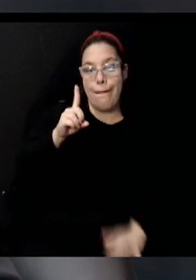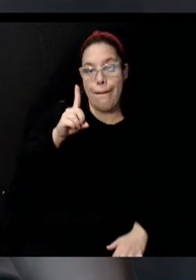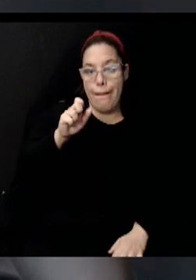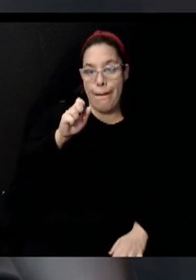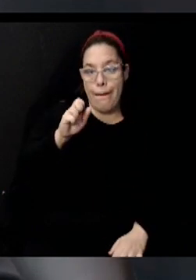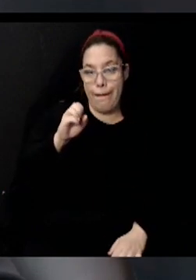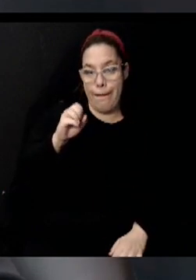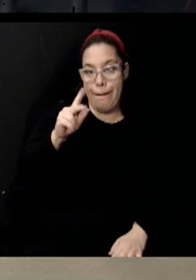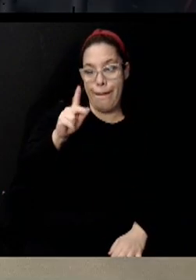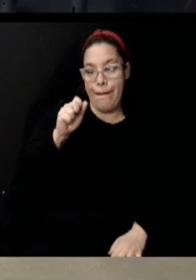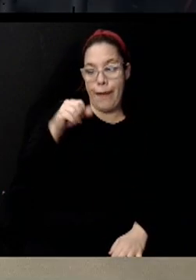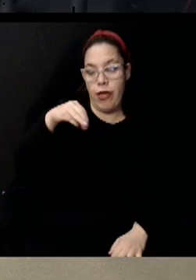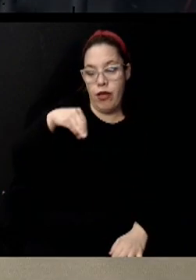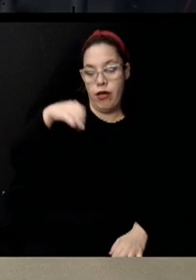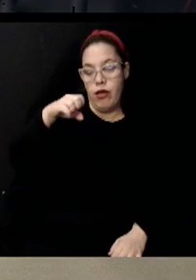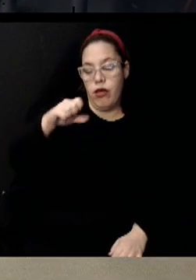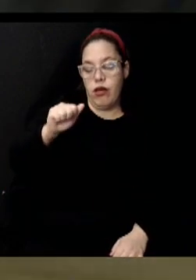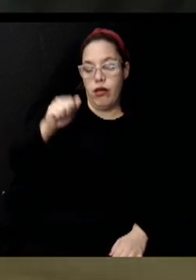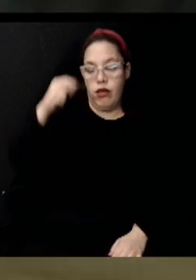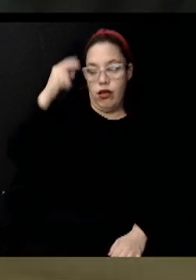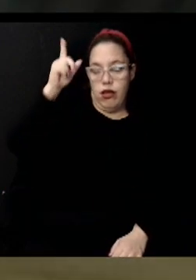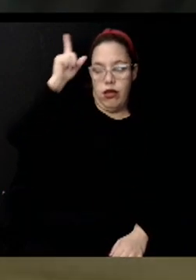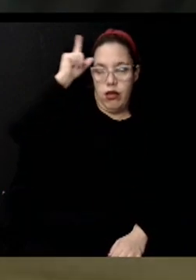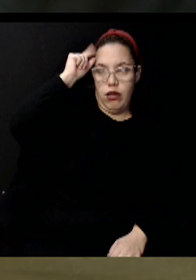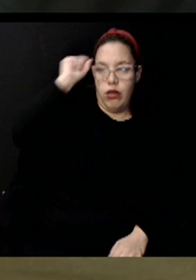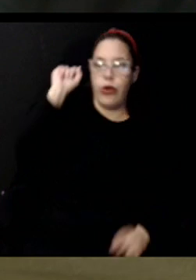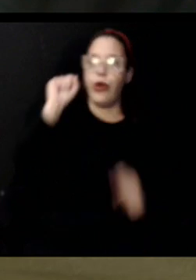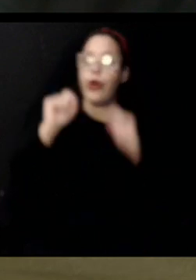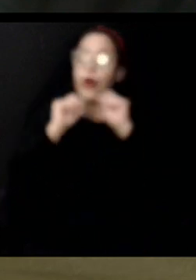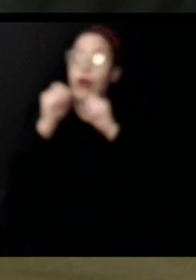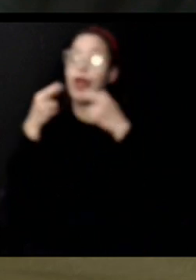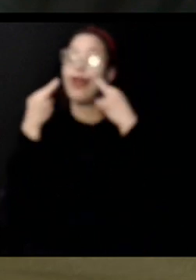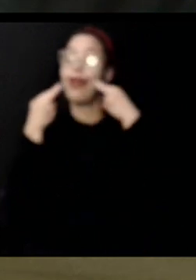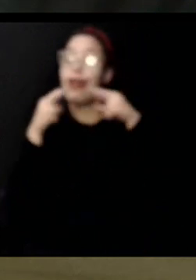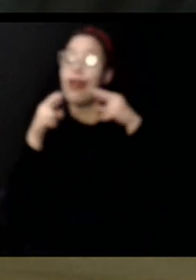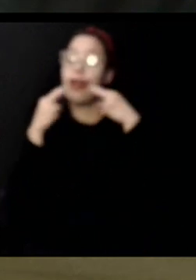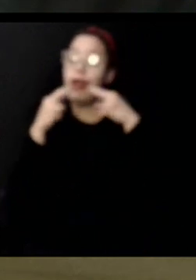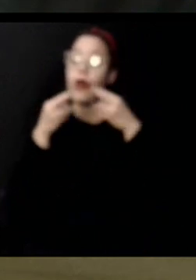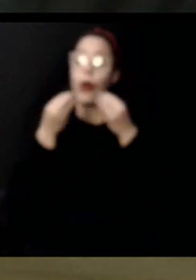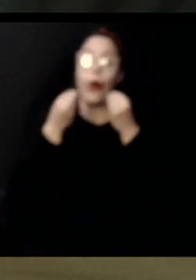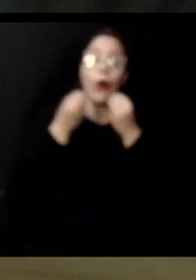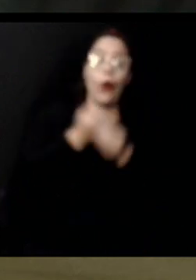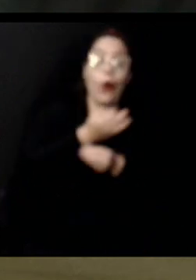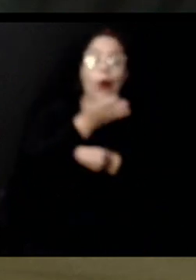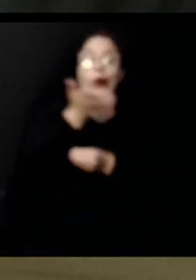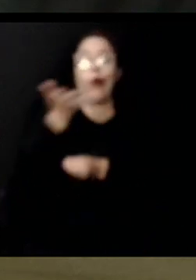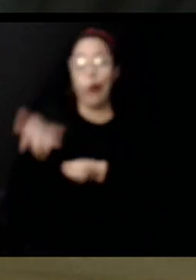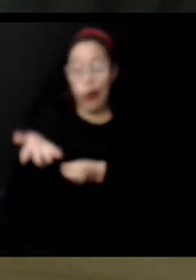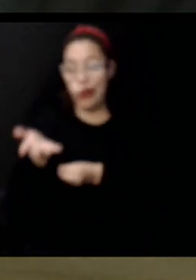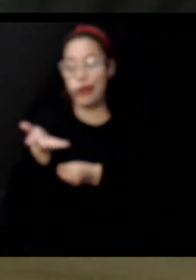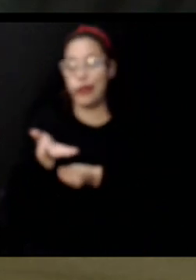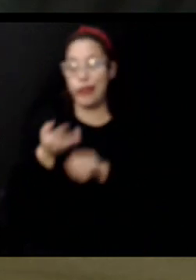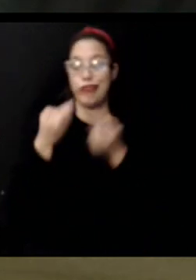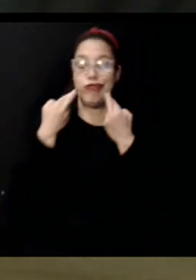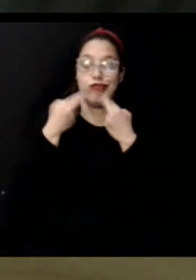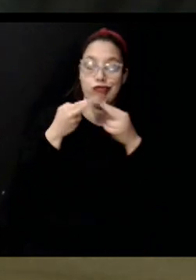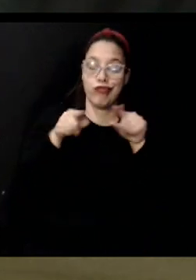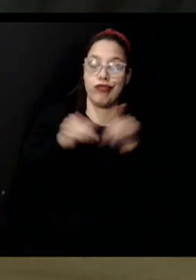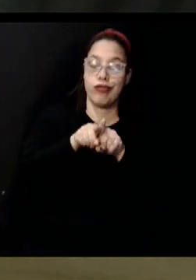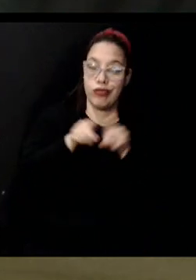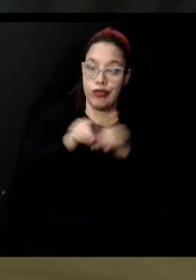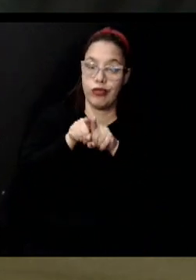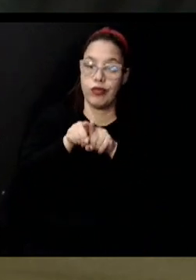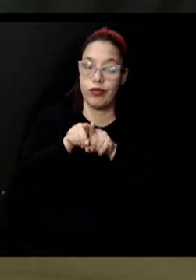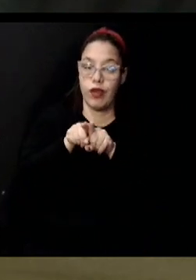dá gente só aquela precisa cuidar do que reclamamos, né, isso, quando reclamamos e também ter a